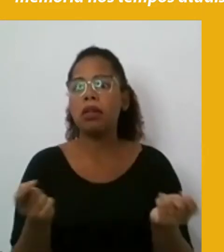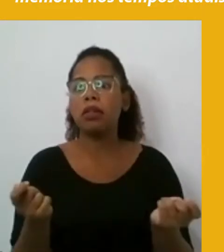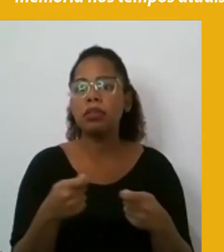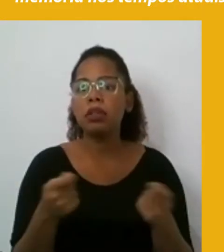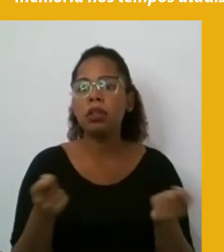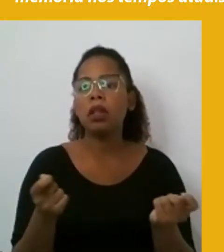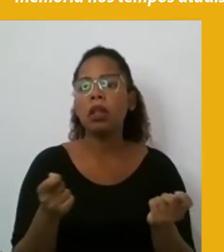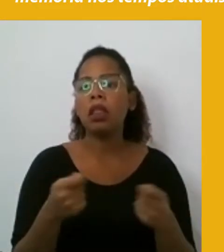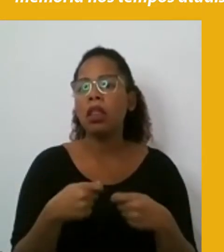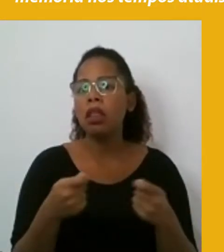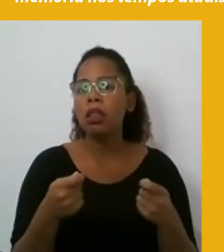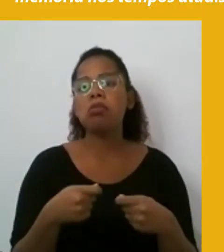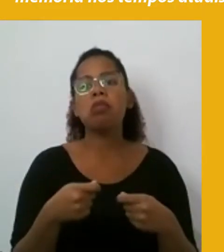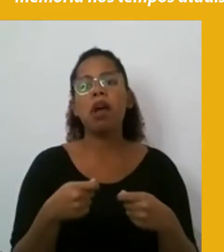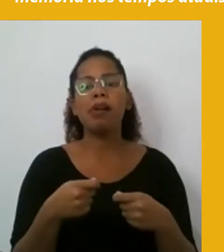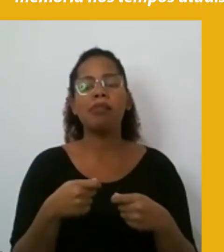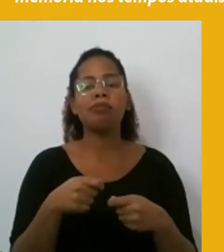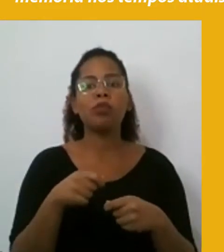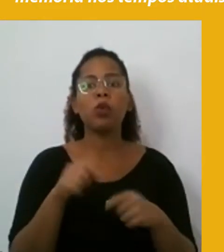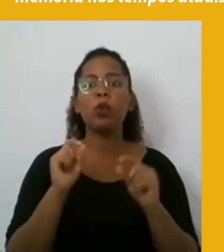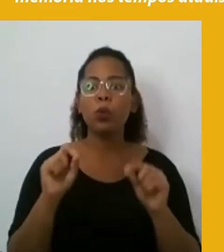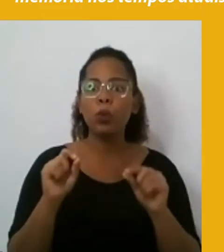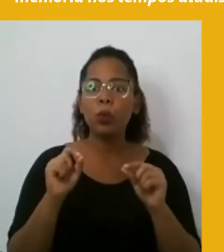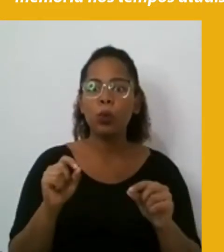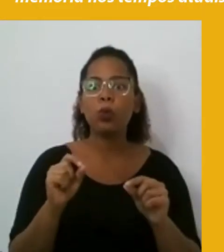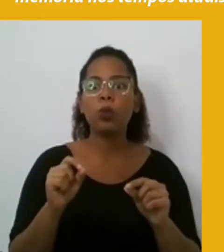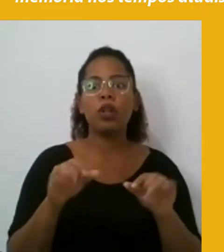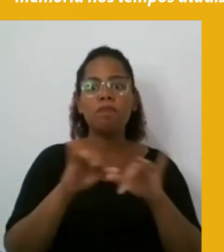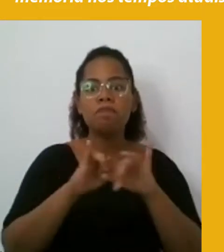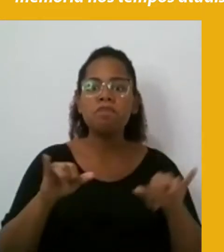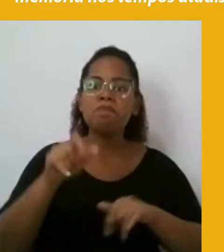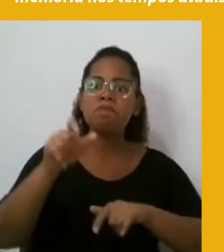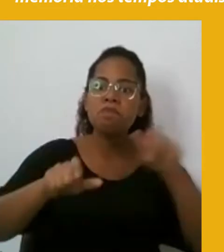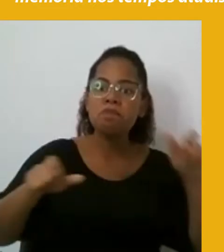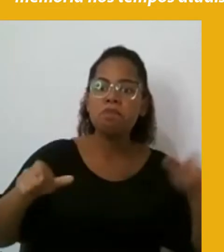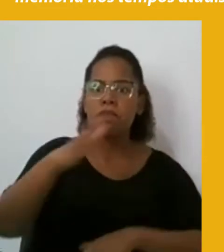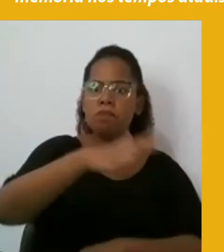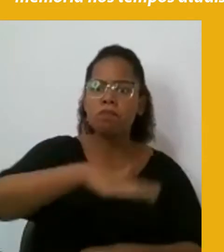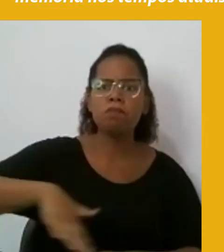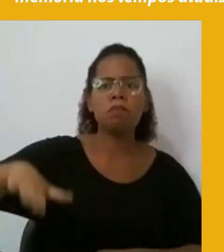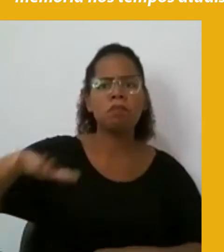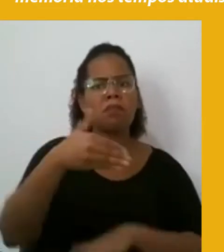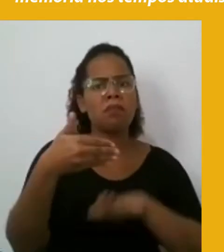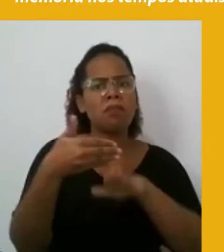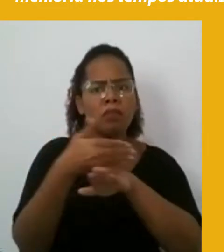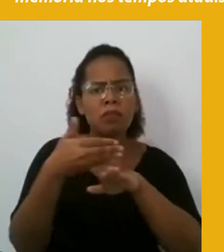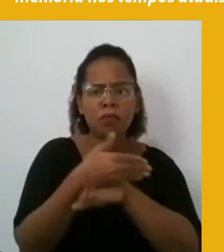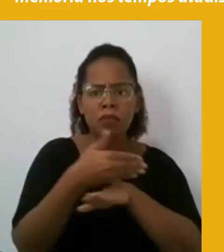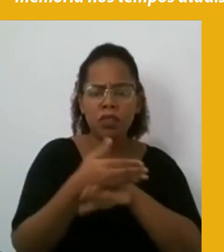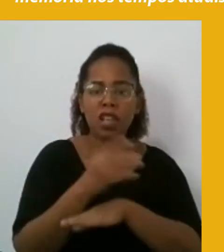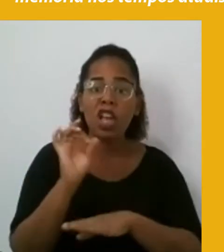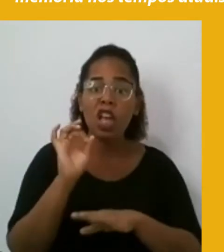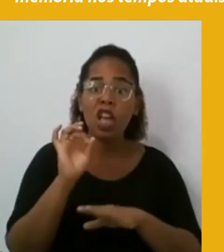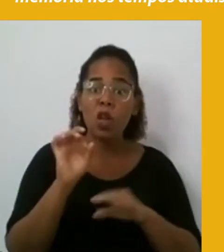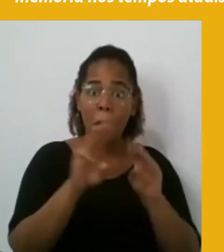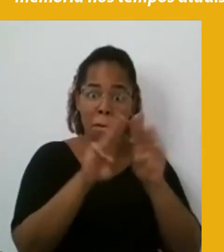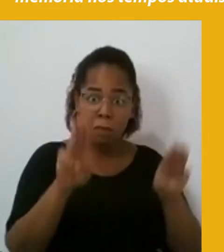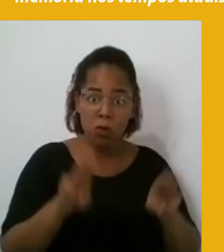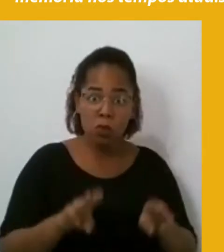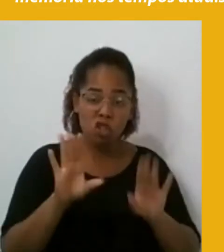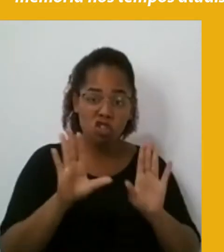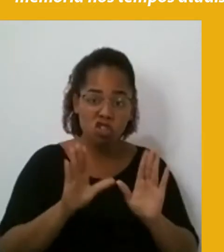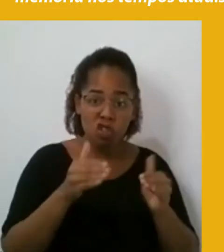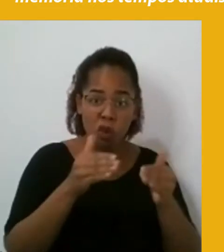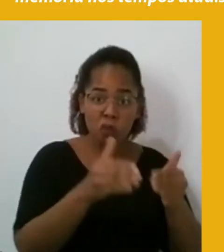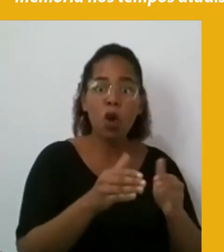se ampliassem para novos protagonistas, né? Capilarizassem mais, parassem de servir apenas a um eixo. A gente pode ver pelos números